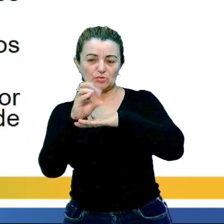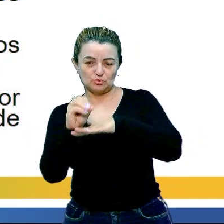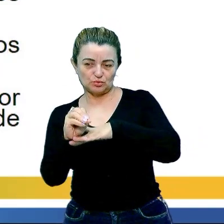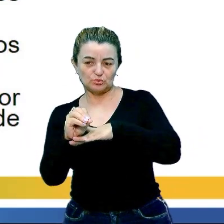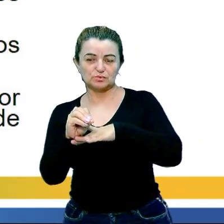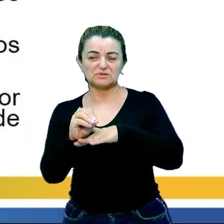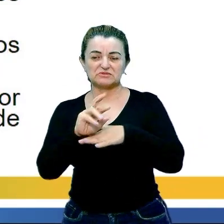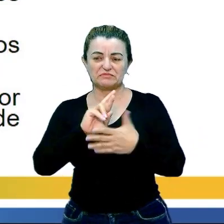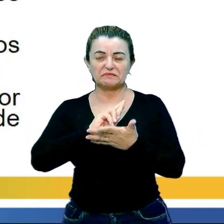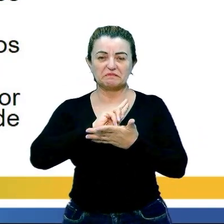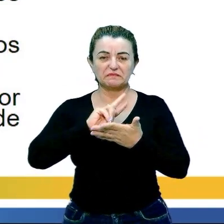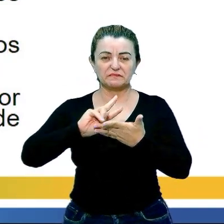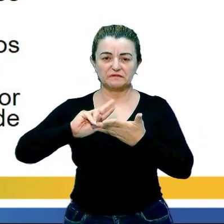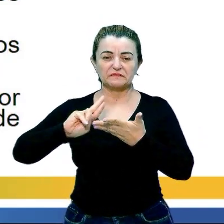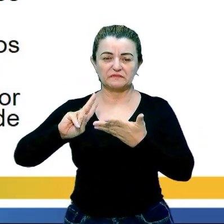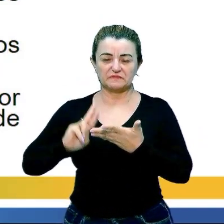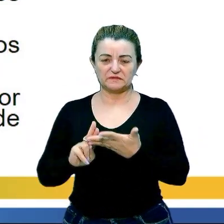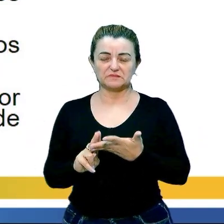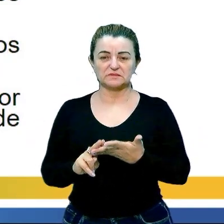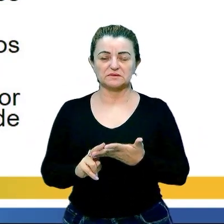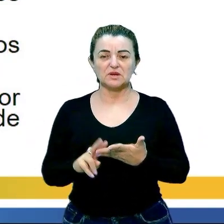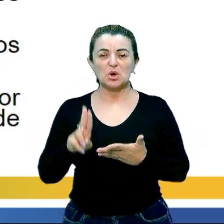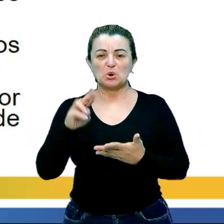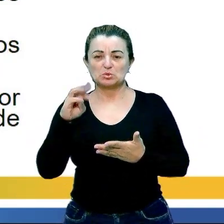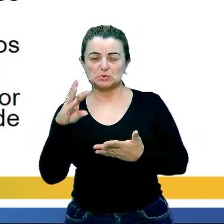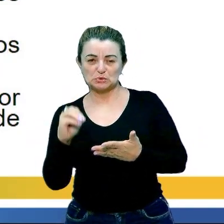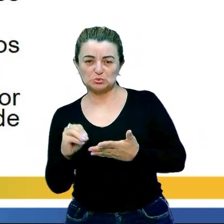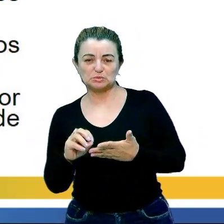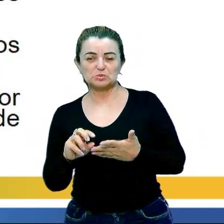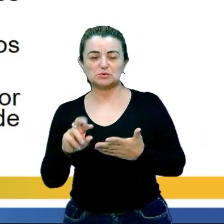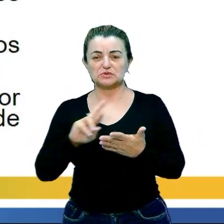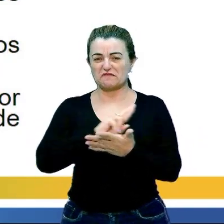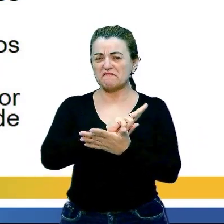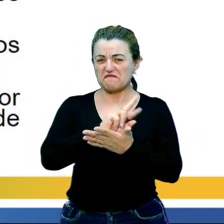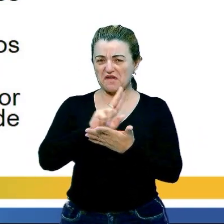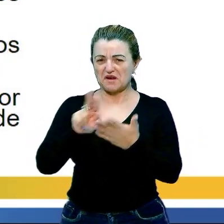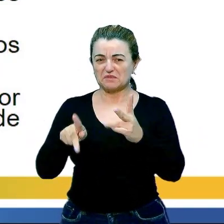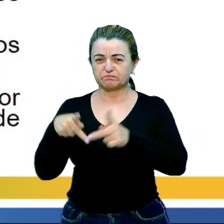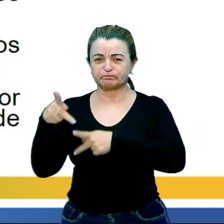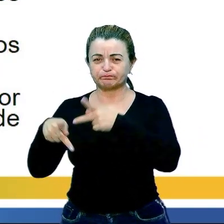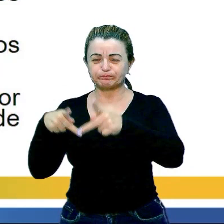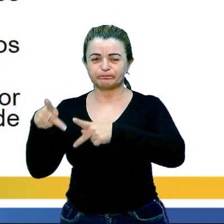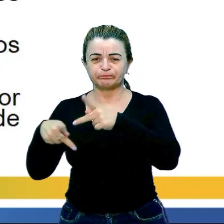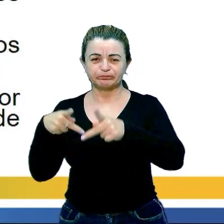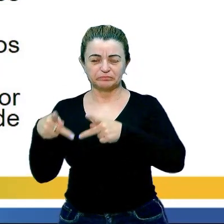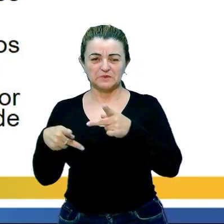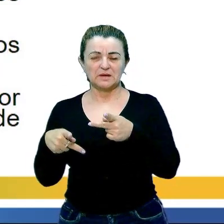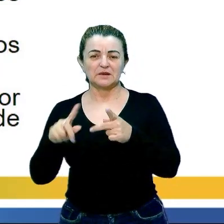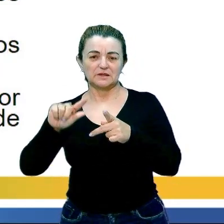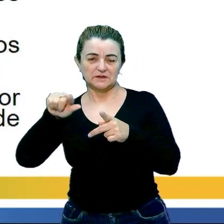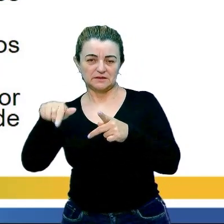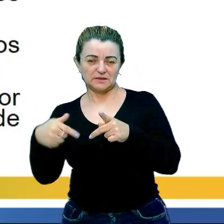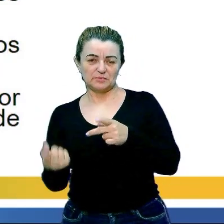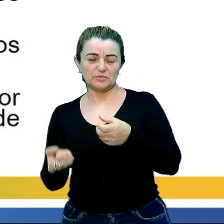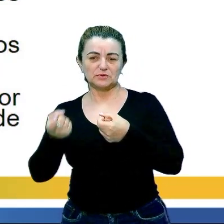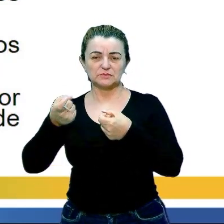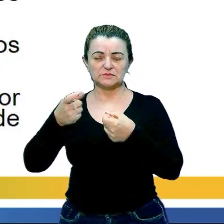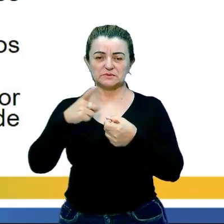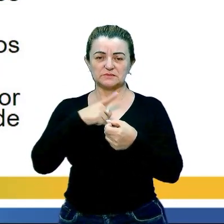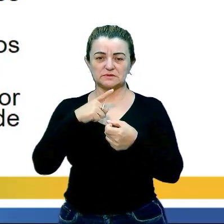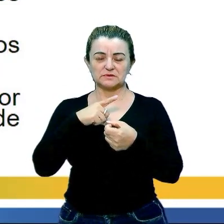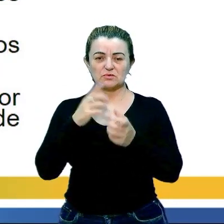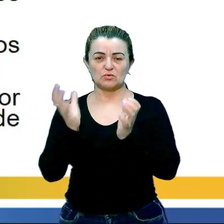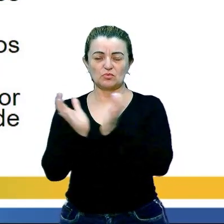godos, visigodos, astrogodos, os hunos, germânicos, né? Que mais à frente se tornaram os povos